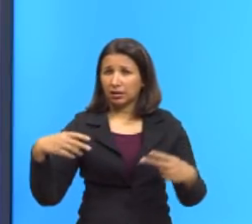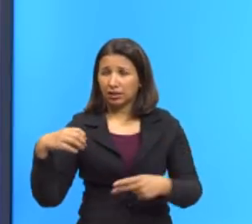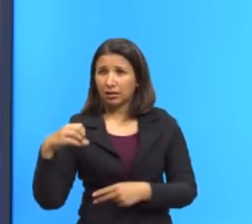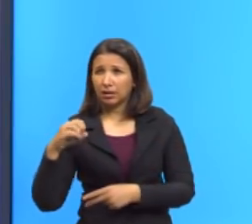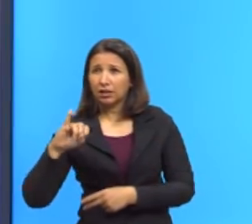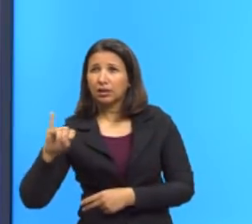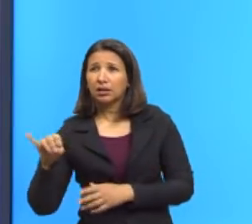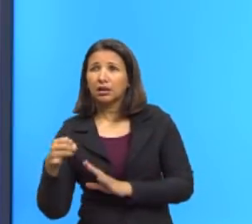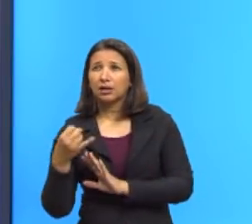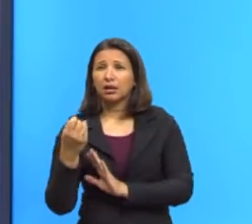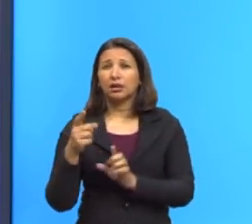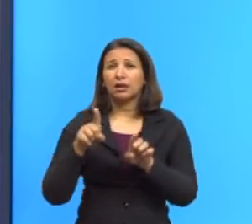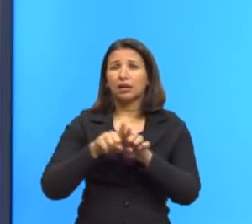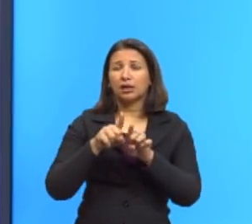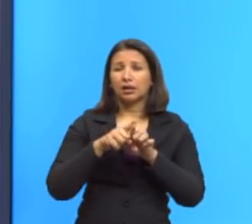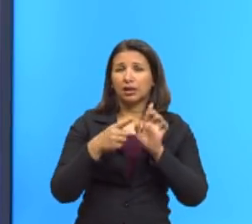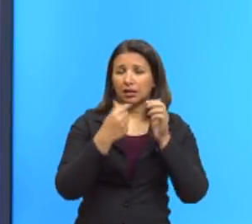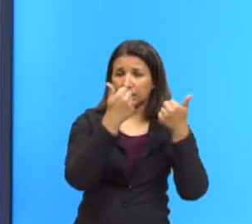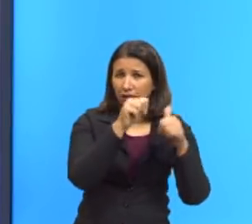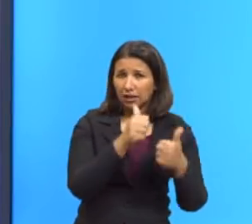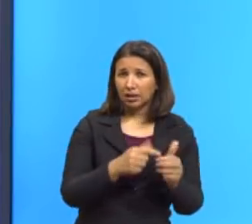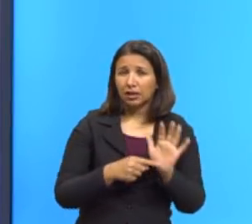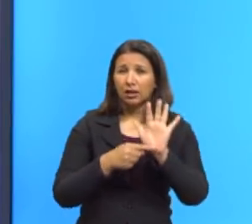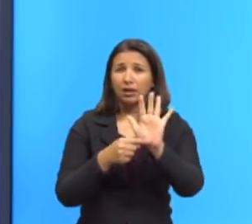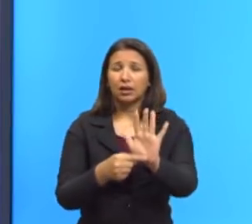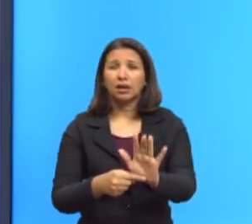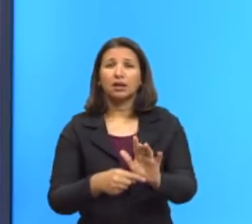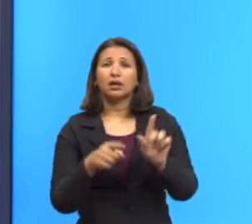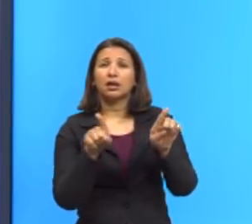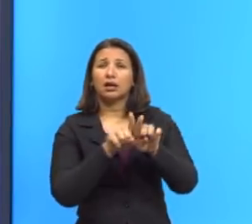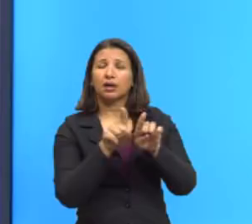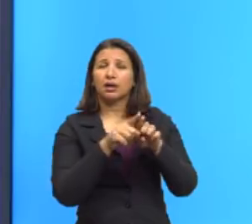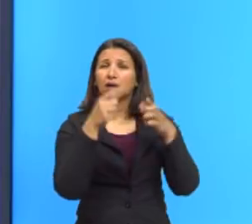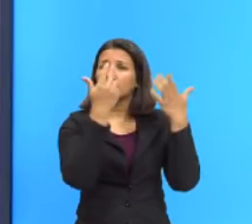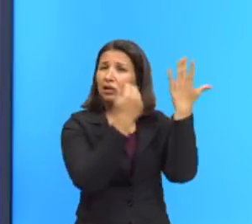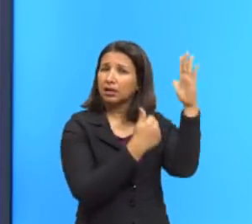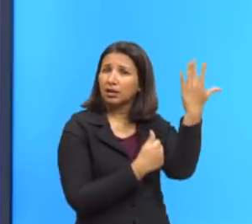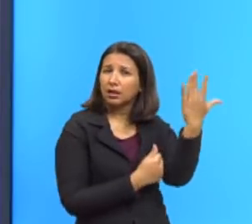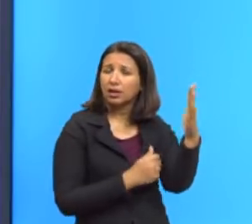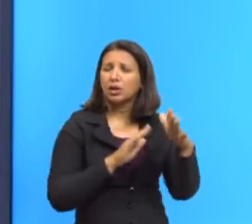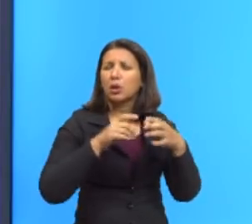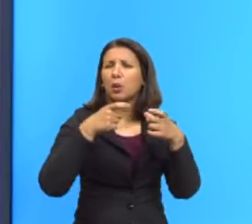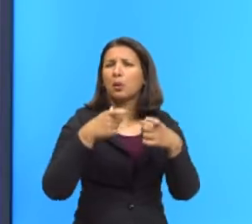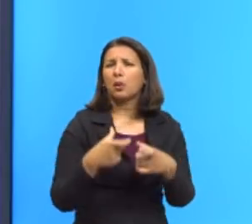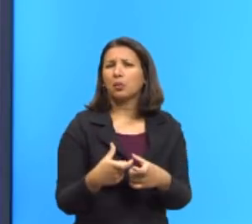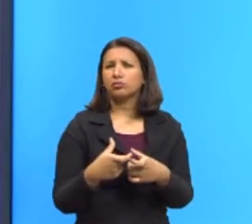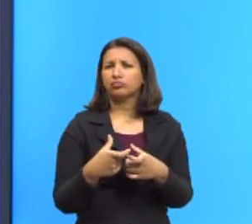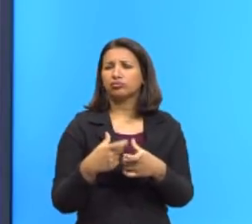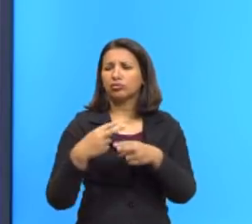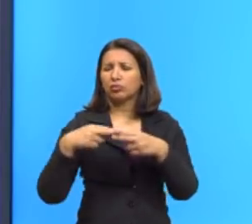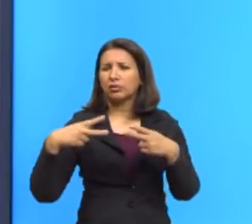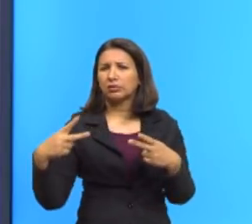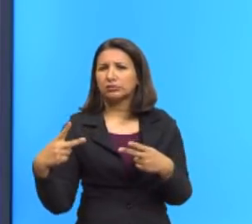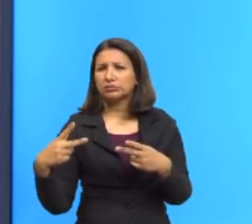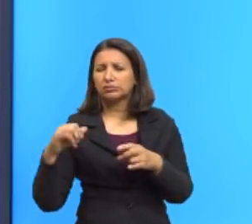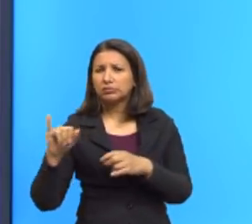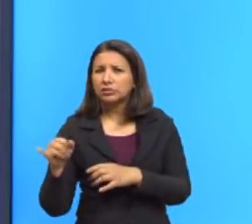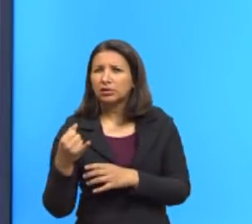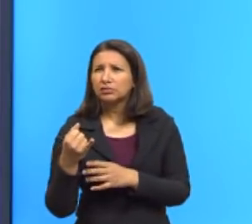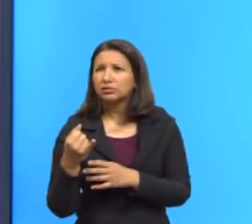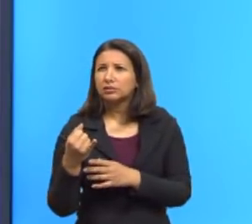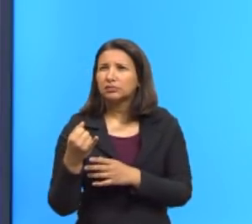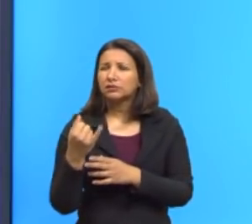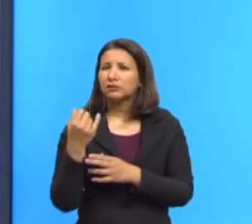imagem dele e o espelho. Agora, onde esse objeto será visível? Né? Esse